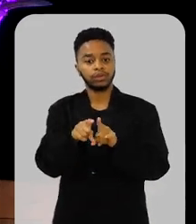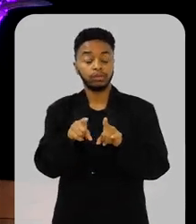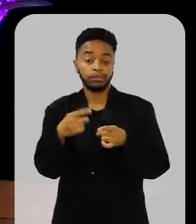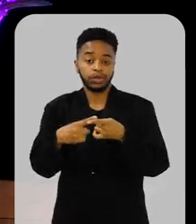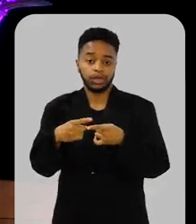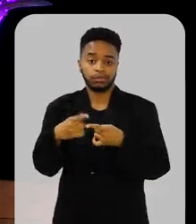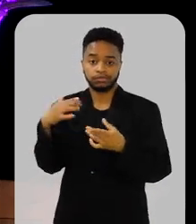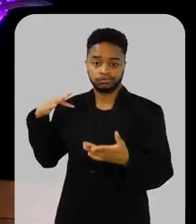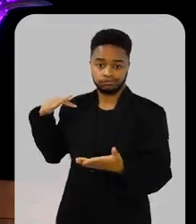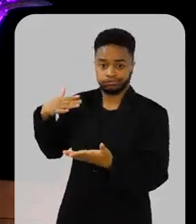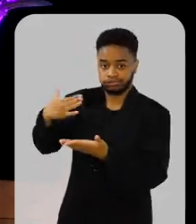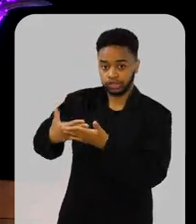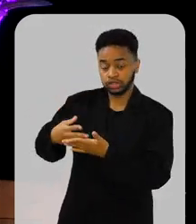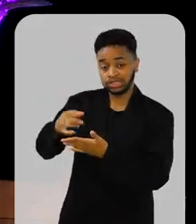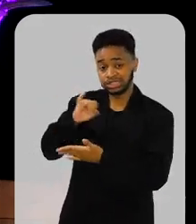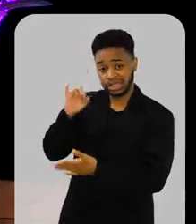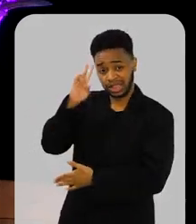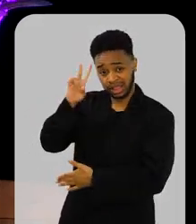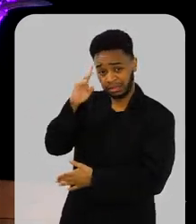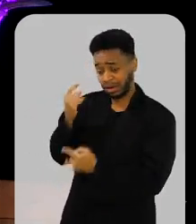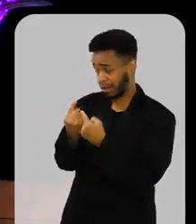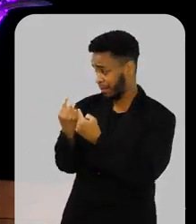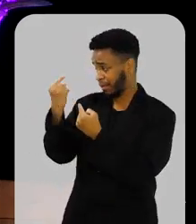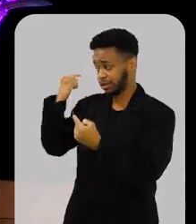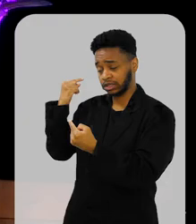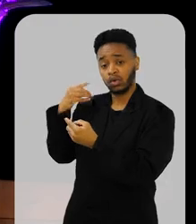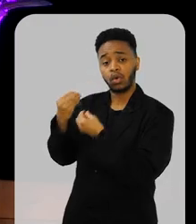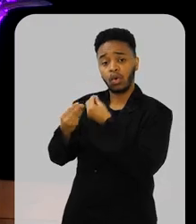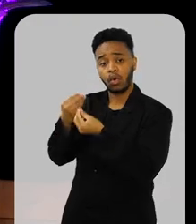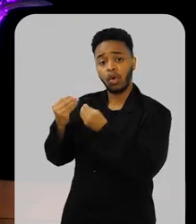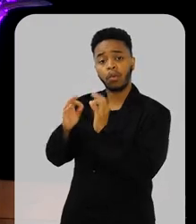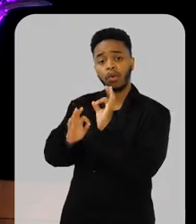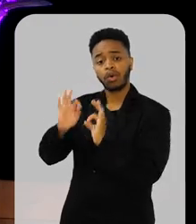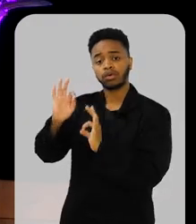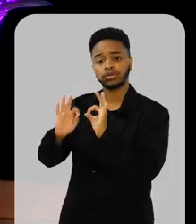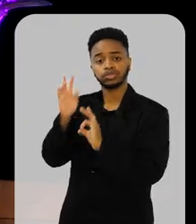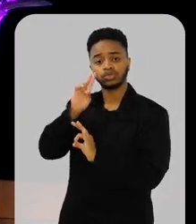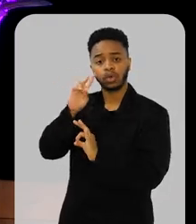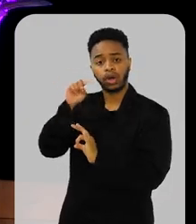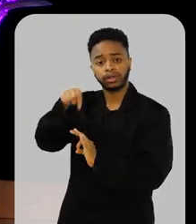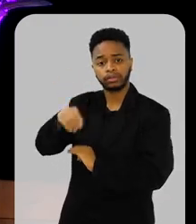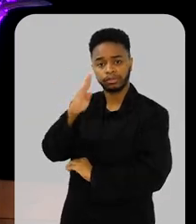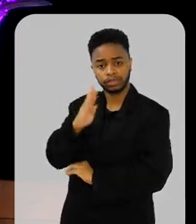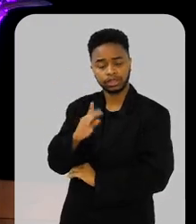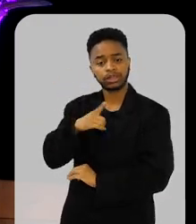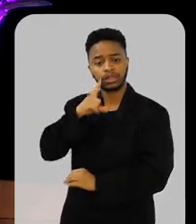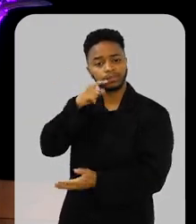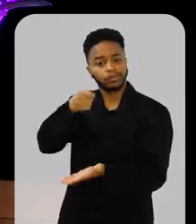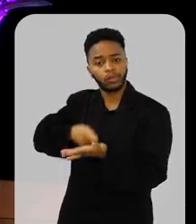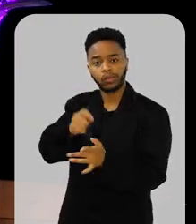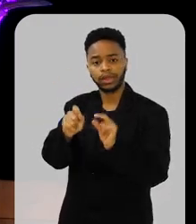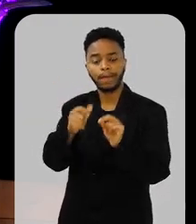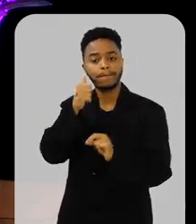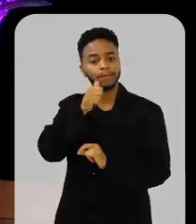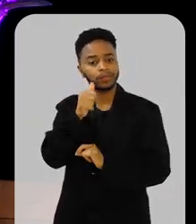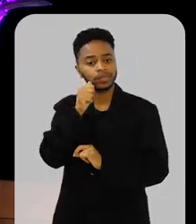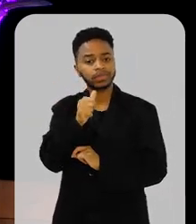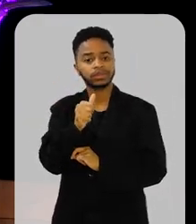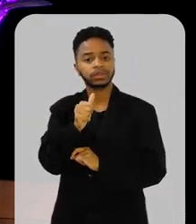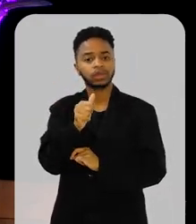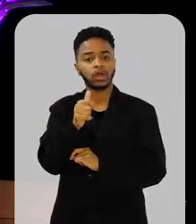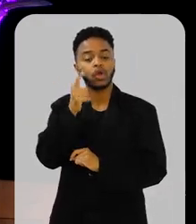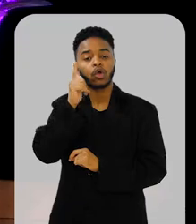A gente, historicamente, voltando ao passado, à construção histórica do Brasil, o patriarcado, né, onde as mulheres